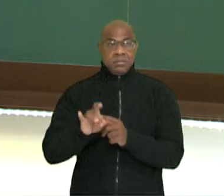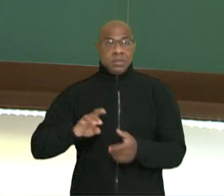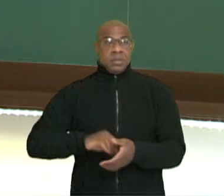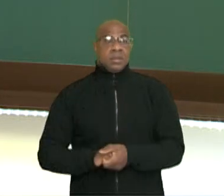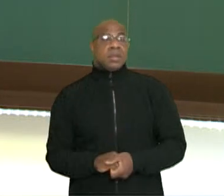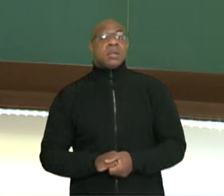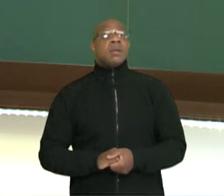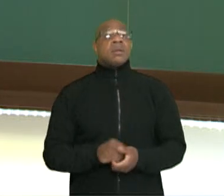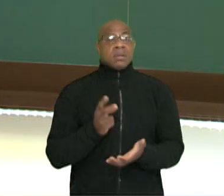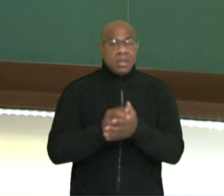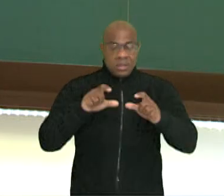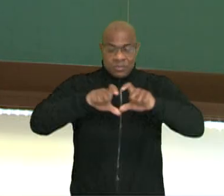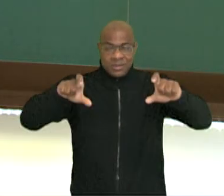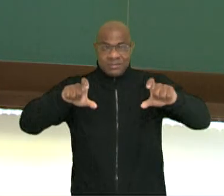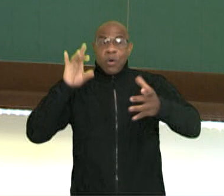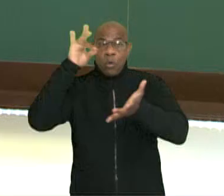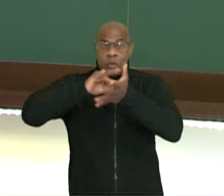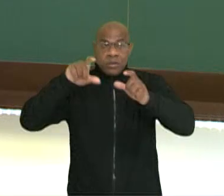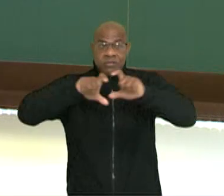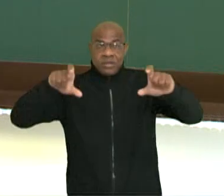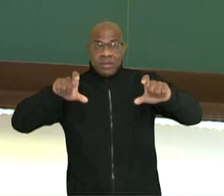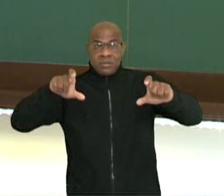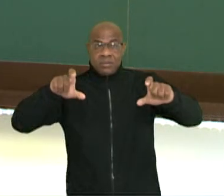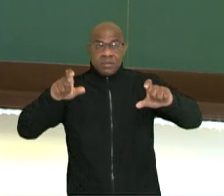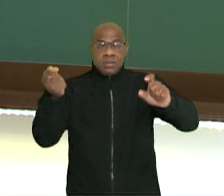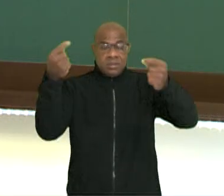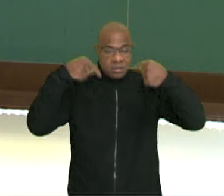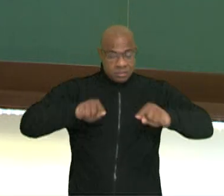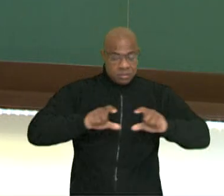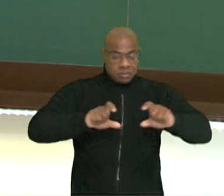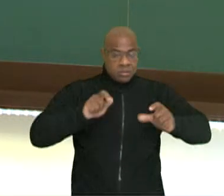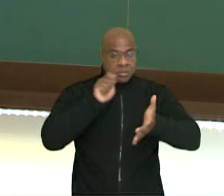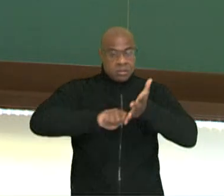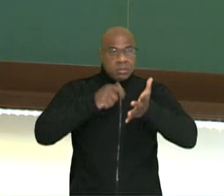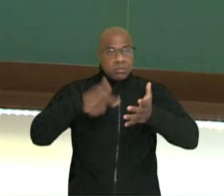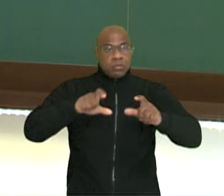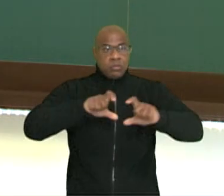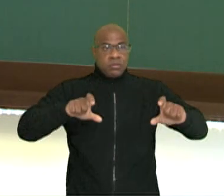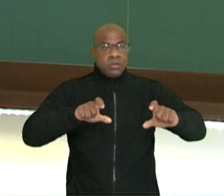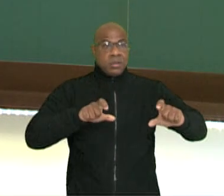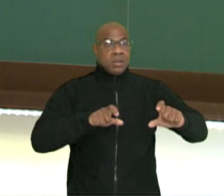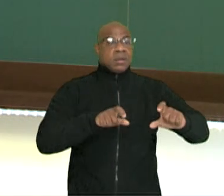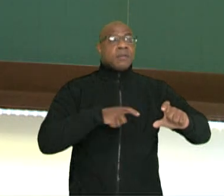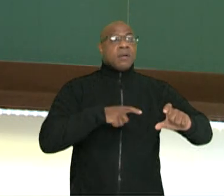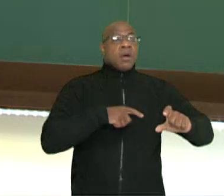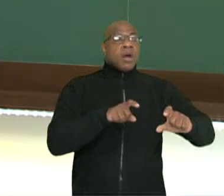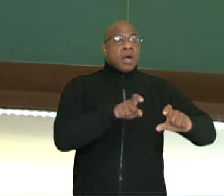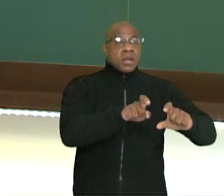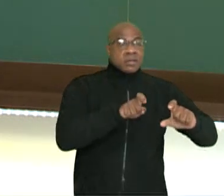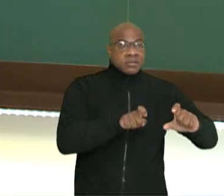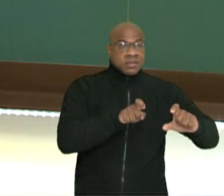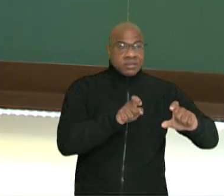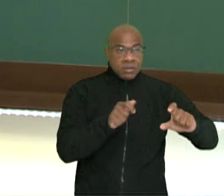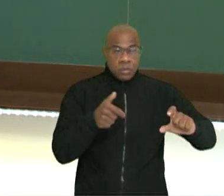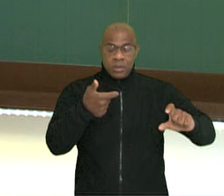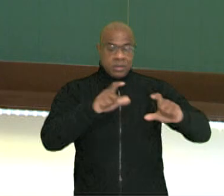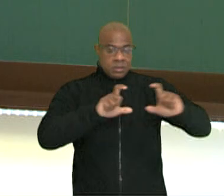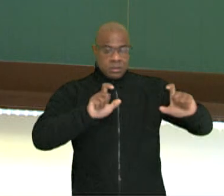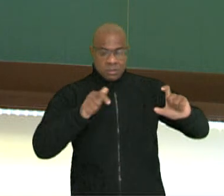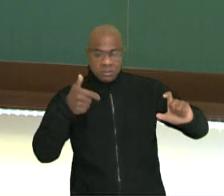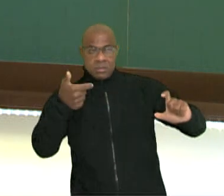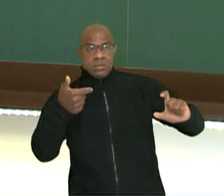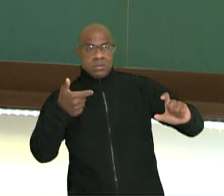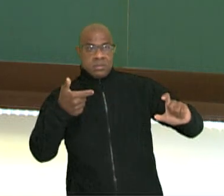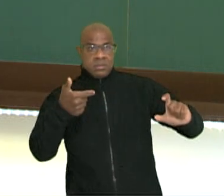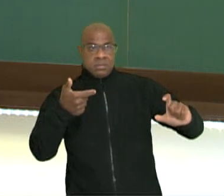equação era essa. Olha como é que eu reescrevi. O x à quarta eu escrevi como x ao quadrado, tá bom?